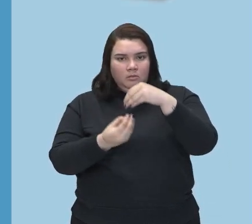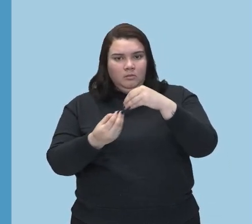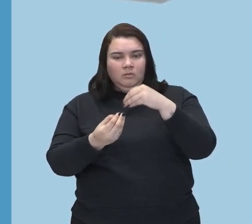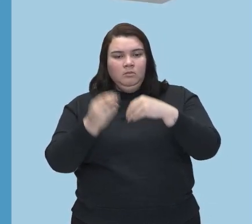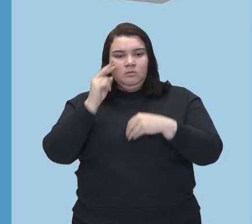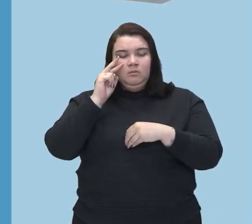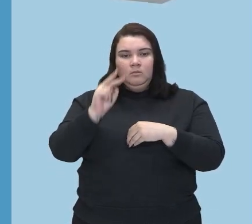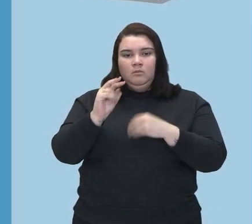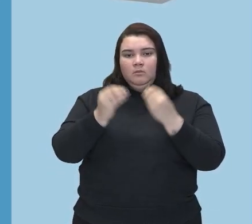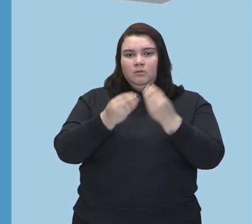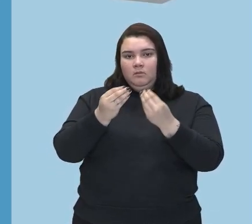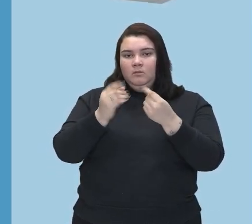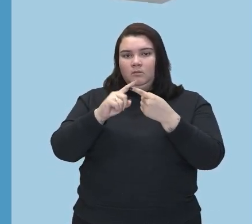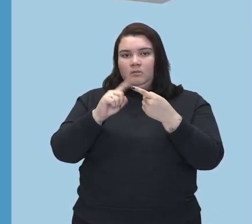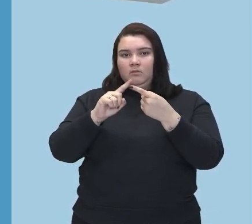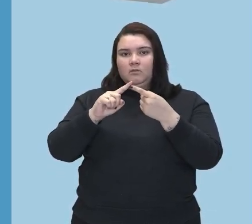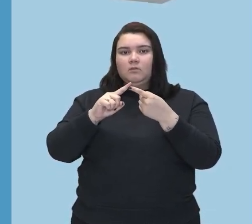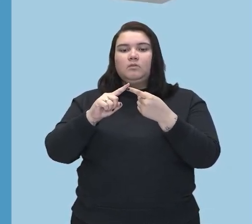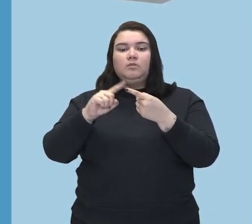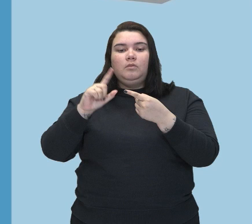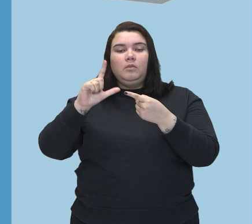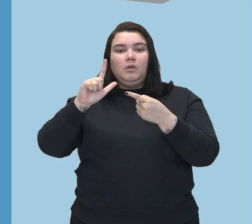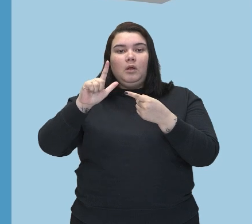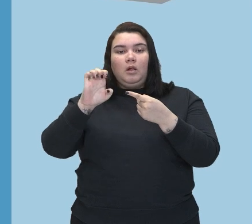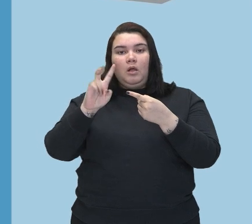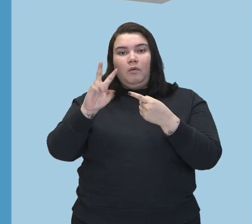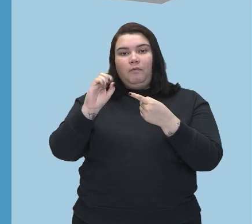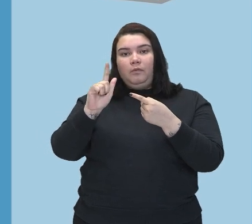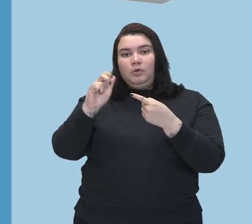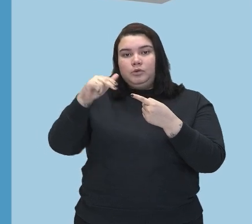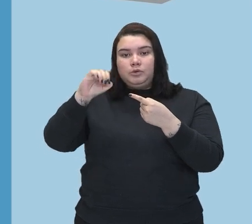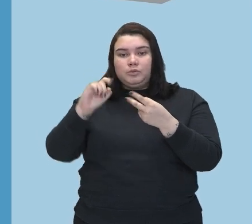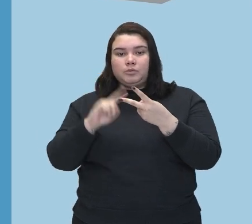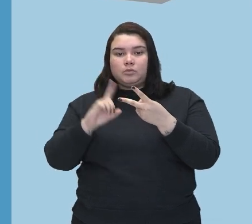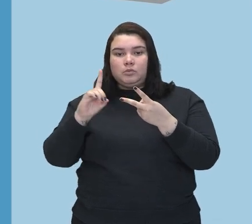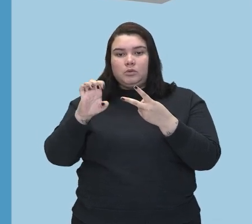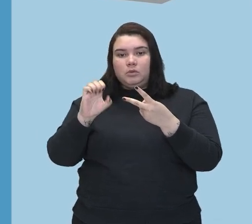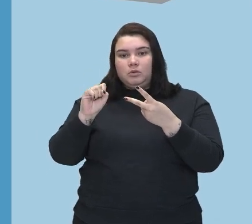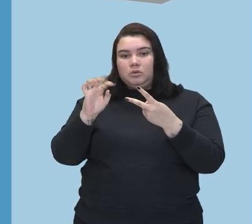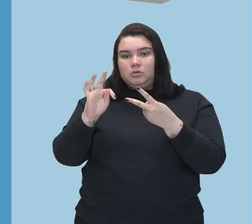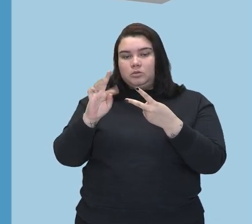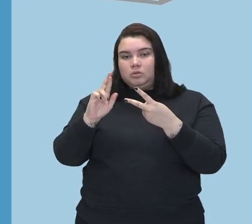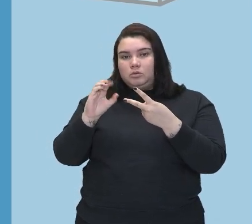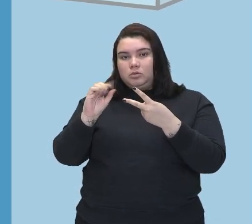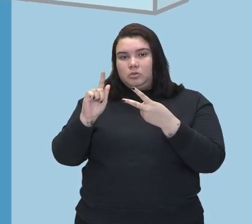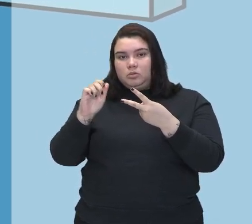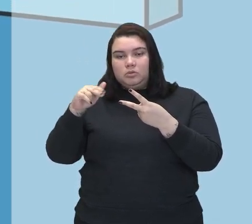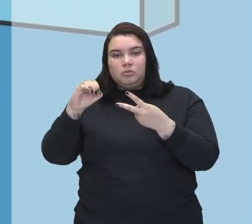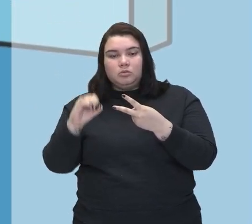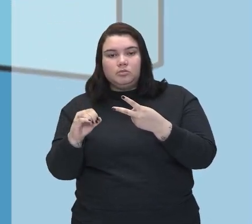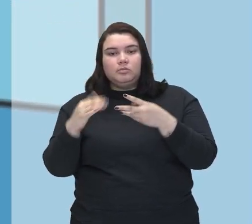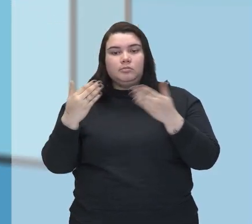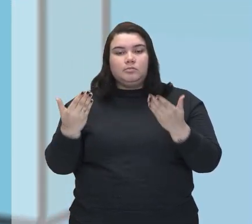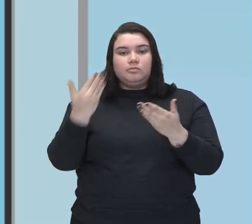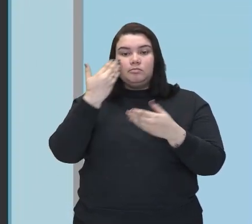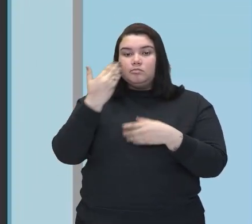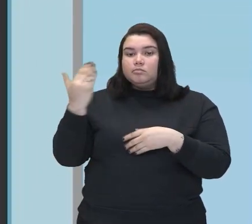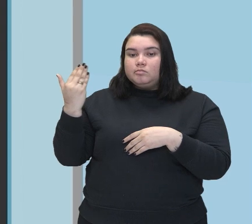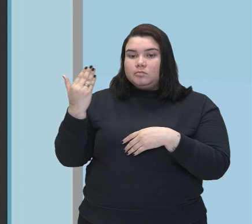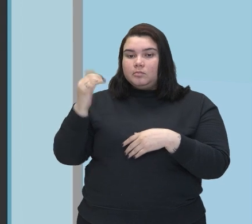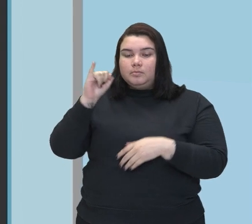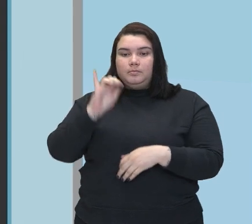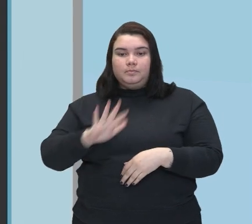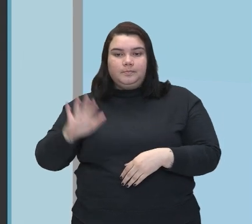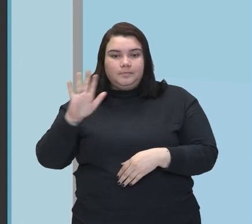lático destrógeno quanto o ácido lático levógeno, o que vai acontecer? Observem lá a